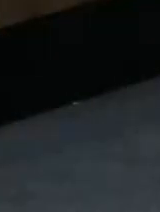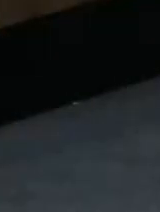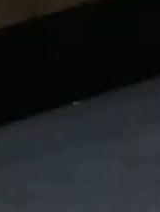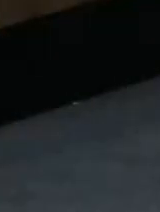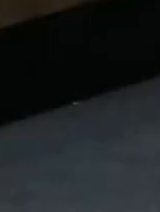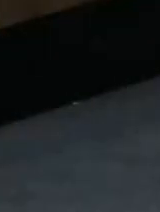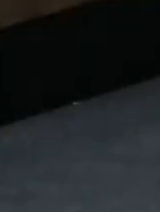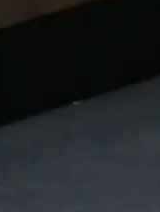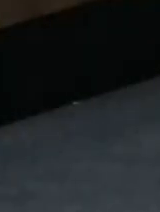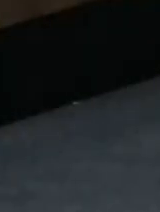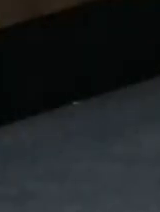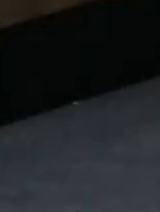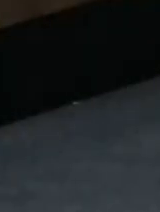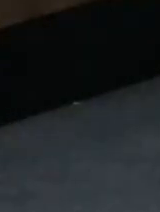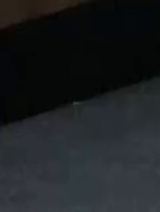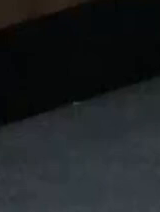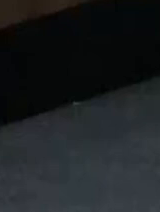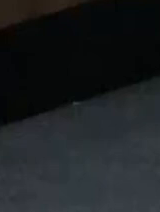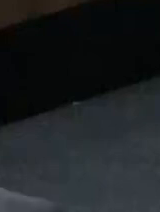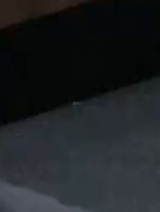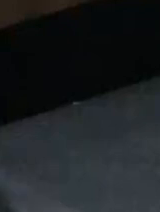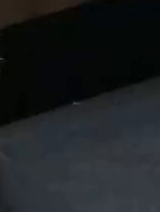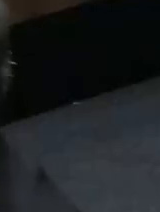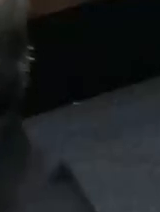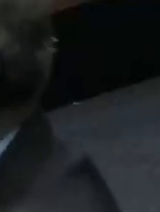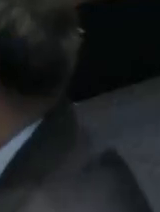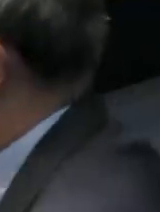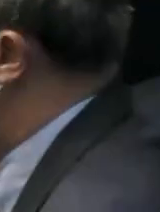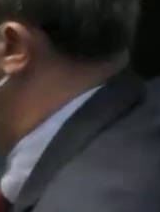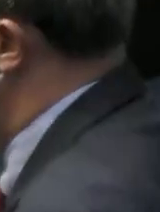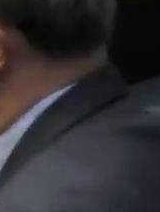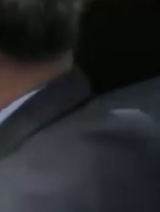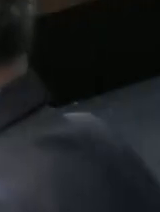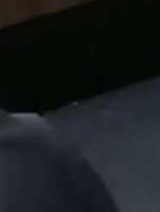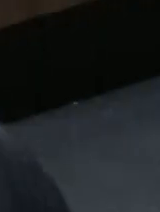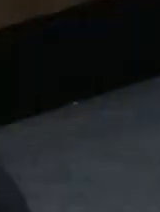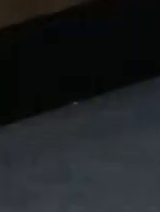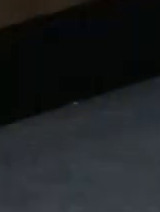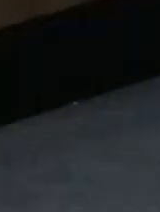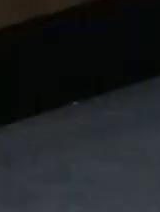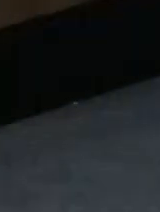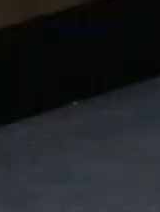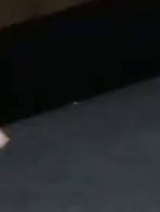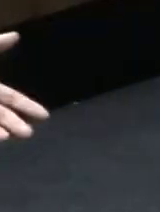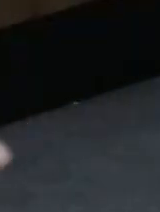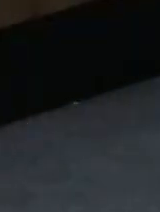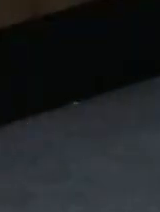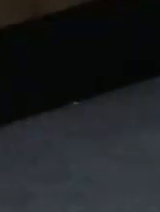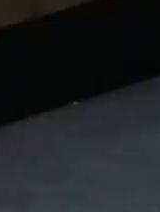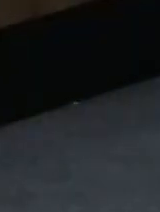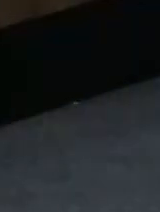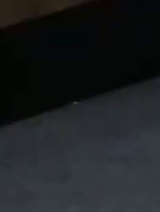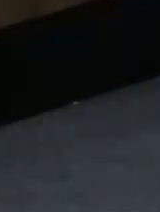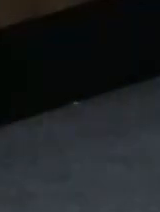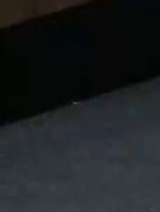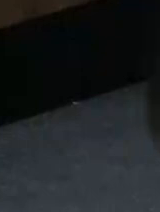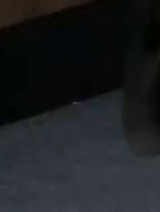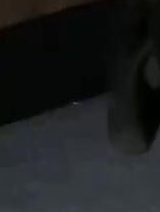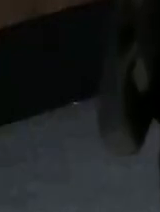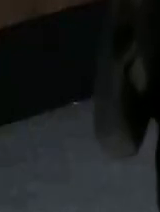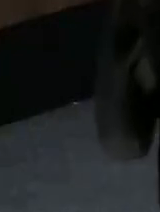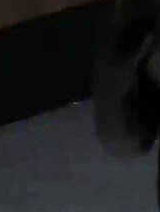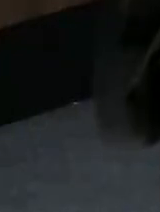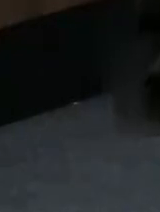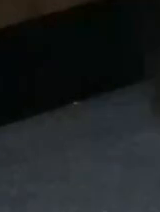propriedade porque eu trabalhei 9 anos junto com fiz muitos amigos trabalhei 9 anos na Cedae ao lado do Cedae anos e